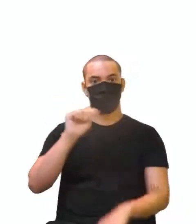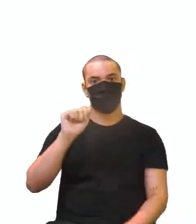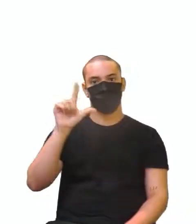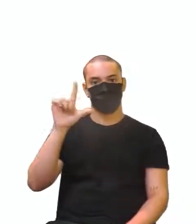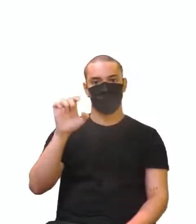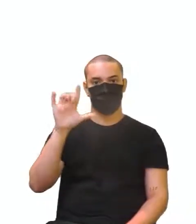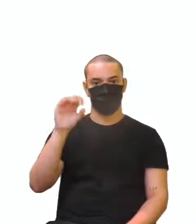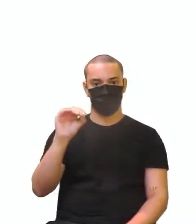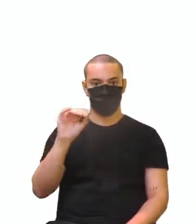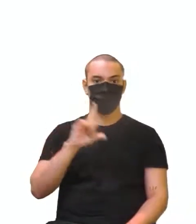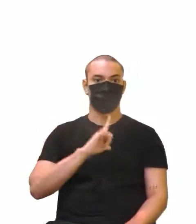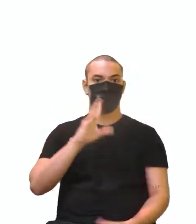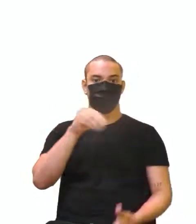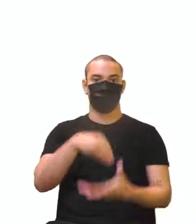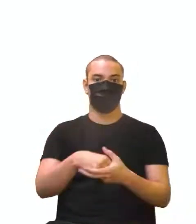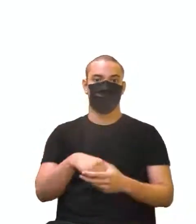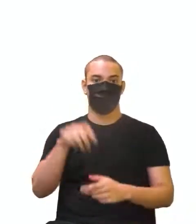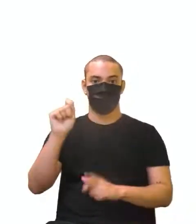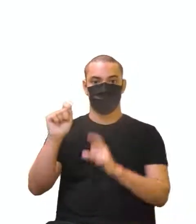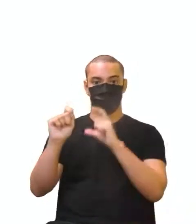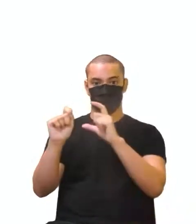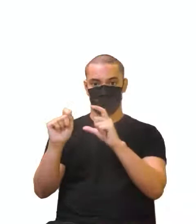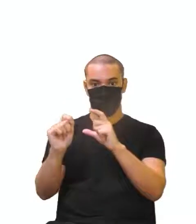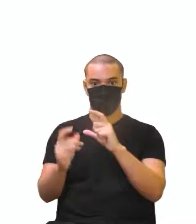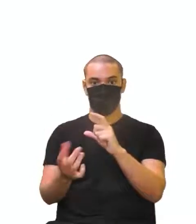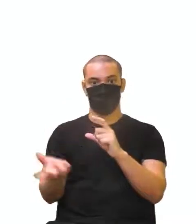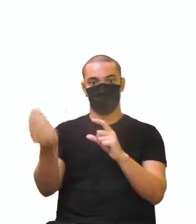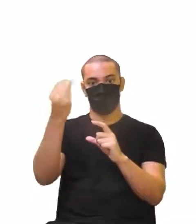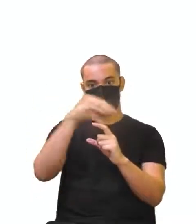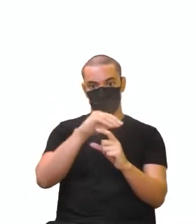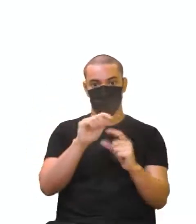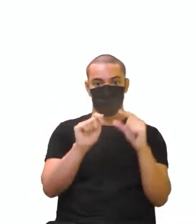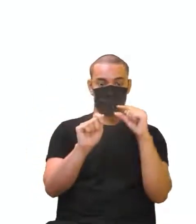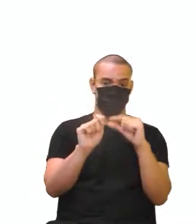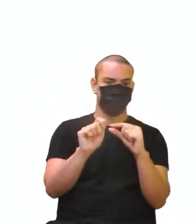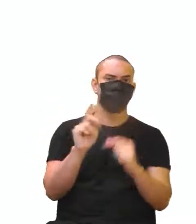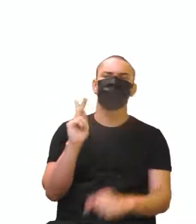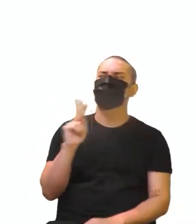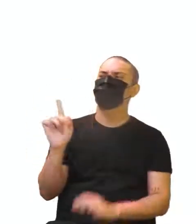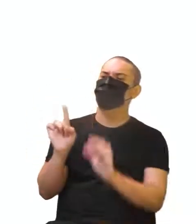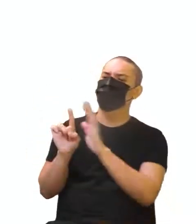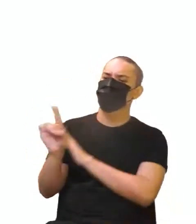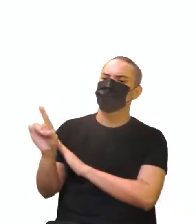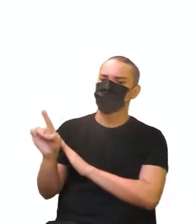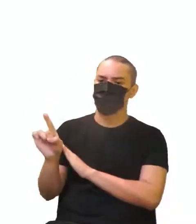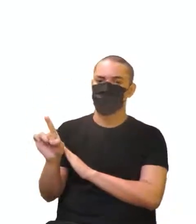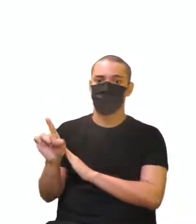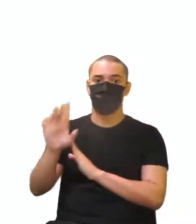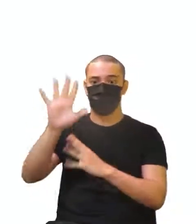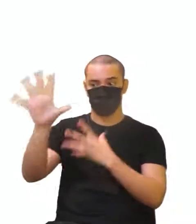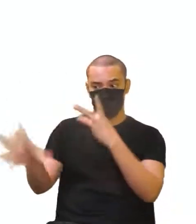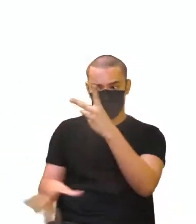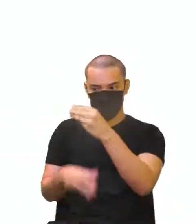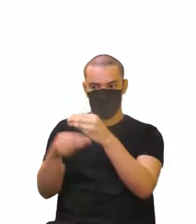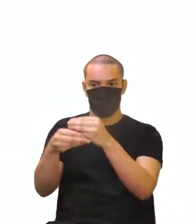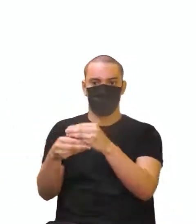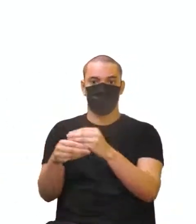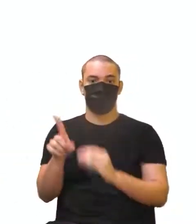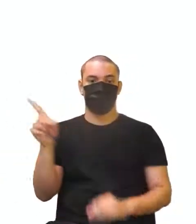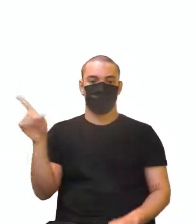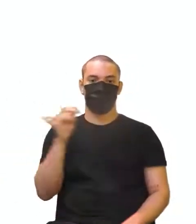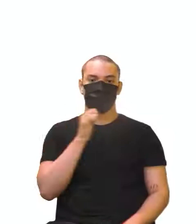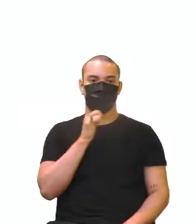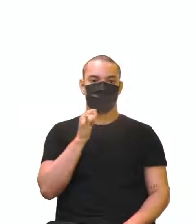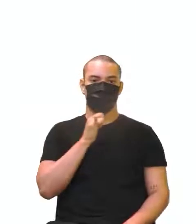vai ter o azão. No outro espermatozoide, você vai ter o azinho. Professora, pode falar. Só para uma complementação, pessoal. Esse exemplo aqui